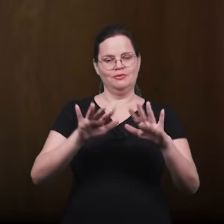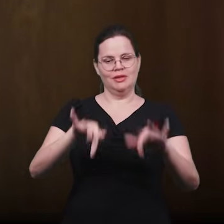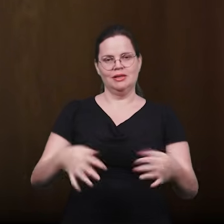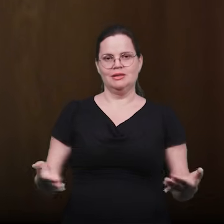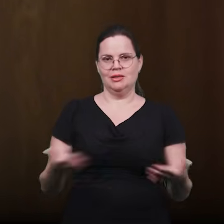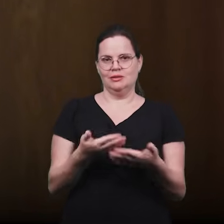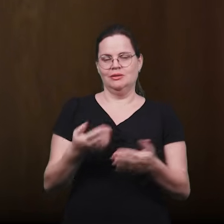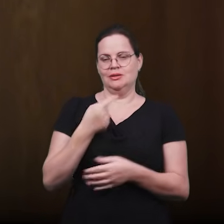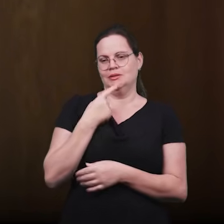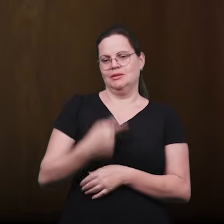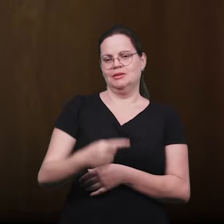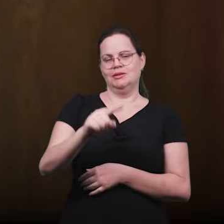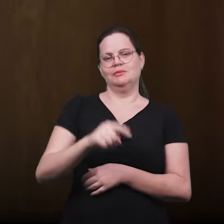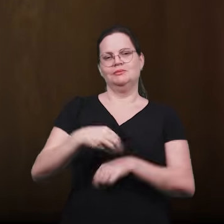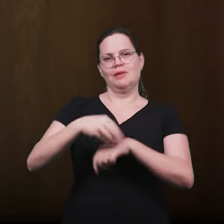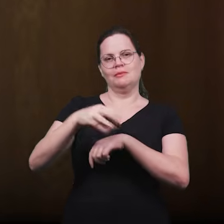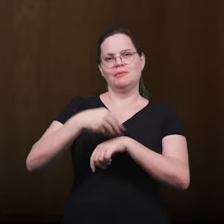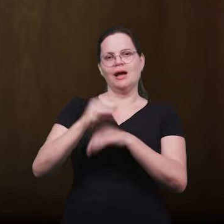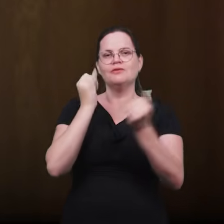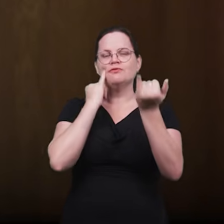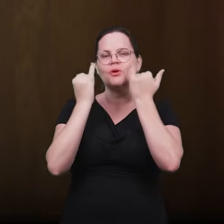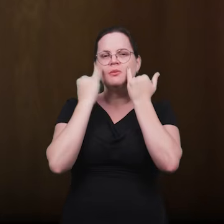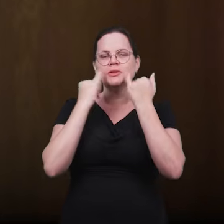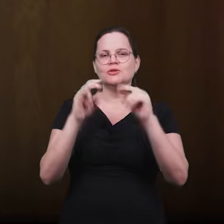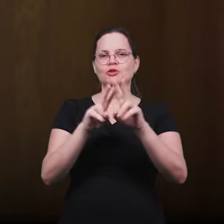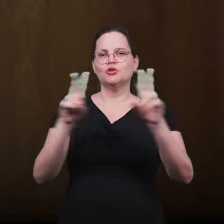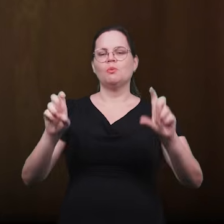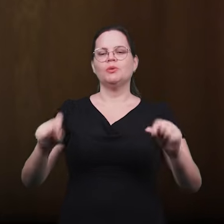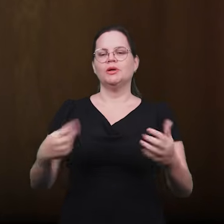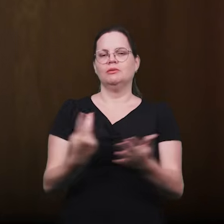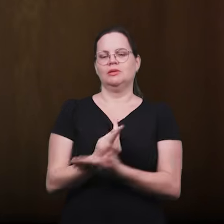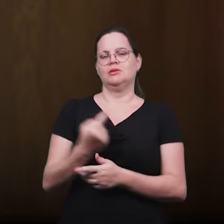aqui. Durante a semana, traremos boletins com